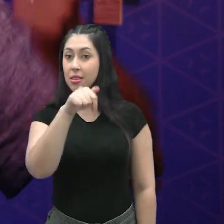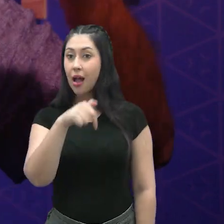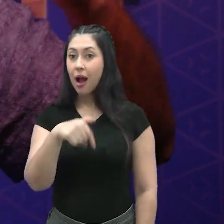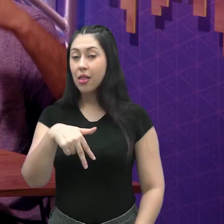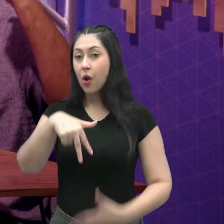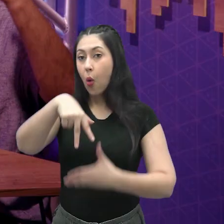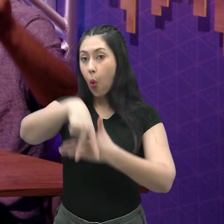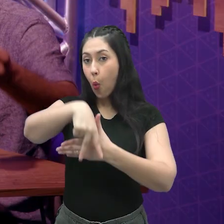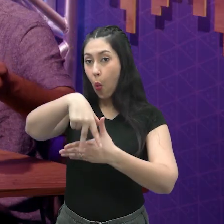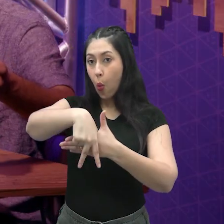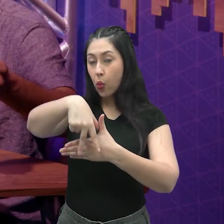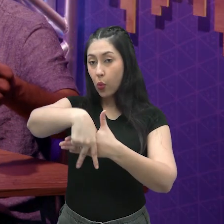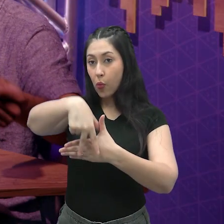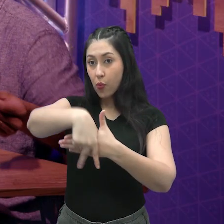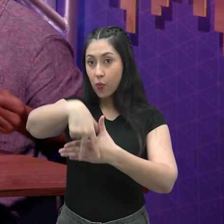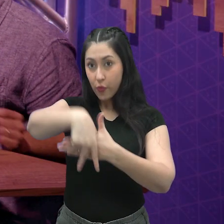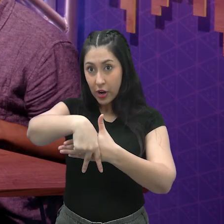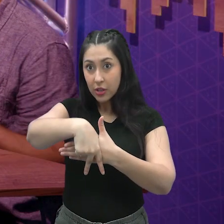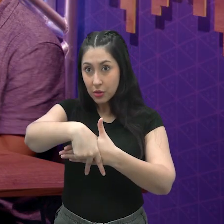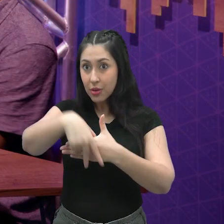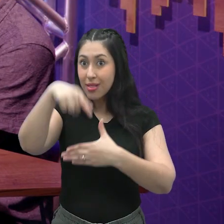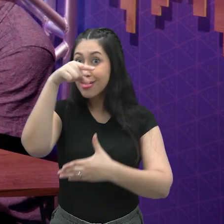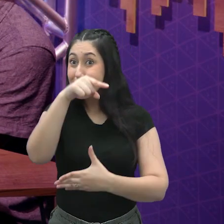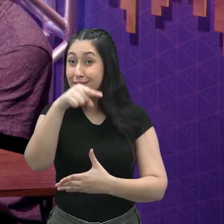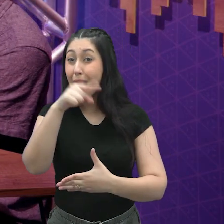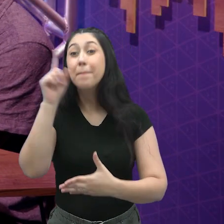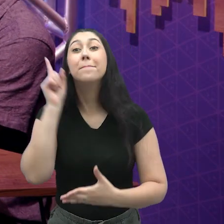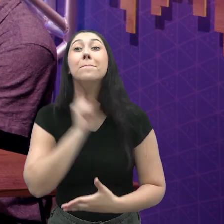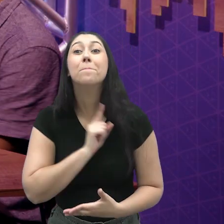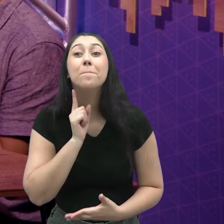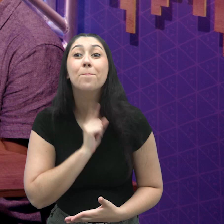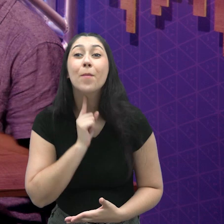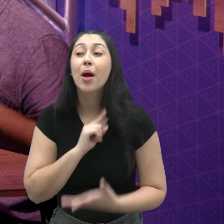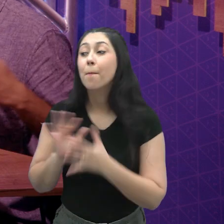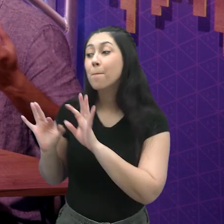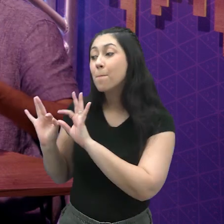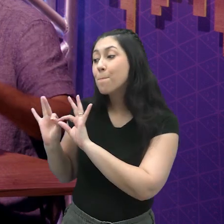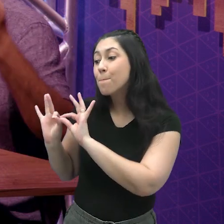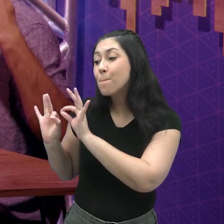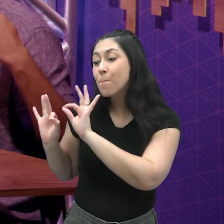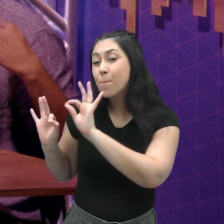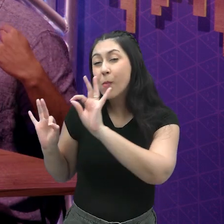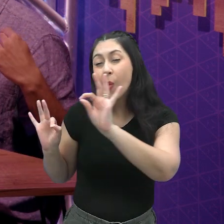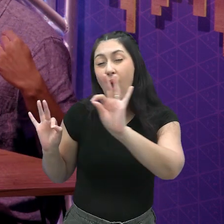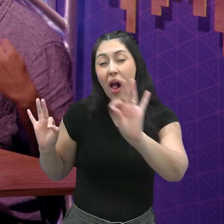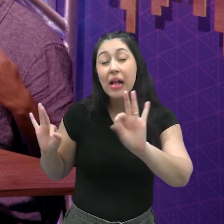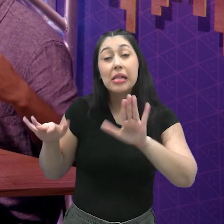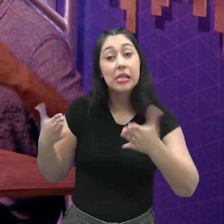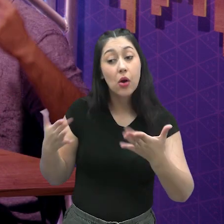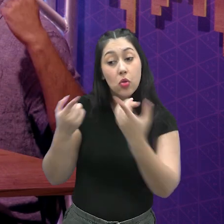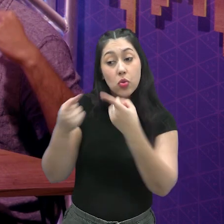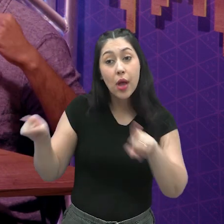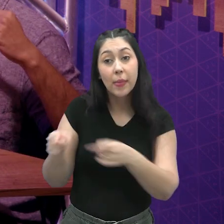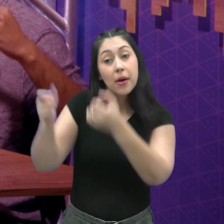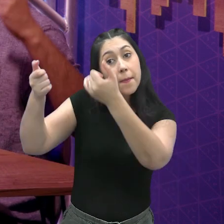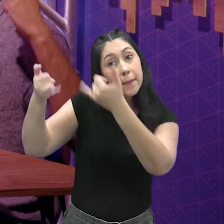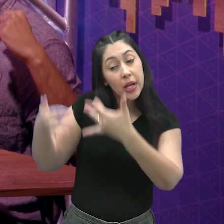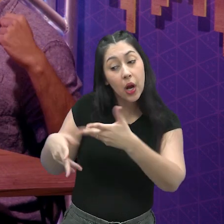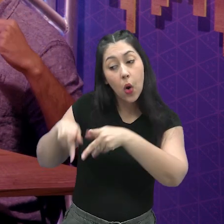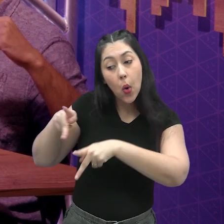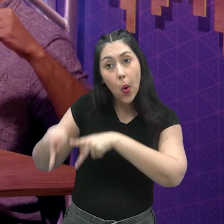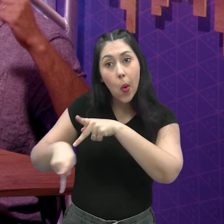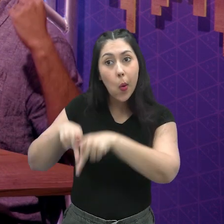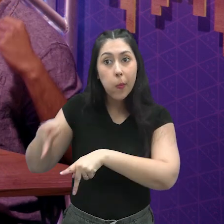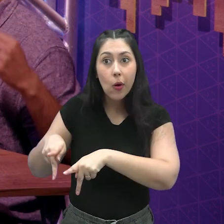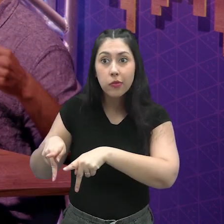seja, eles saíram do interior de Goiás e foram até o interior de Minas Gerais. Então a gente estava falando numa música sobre o